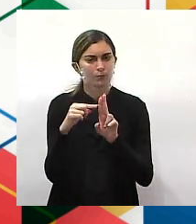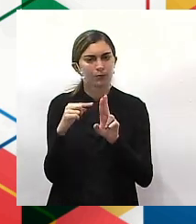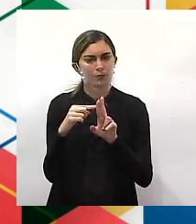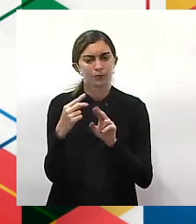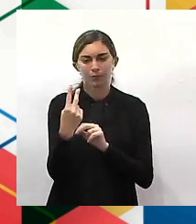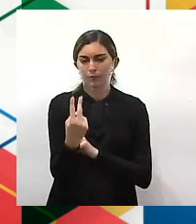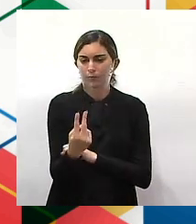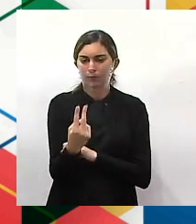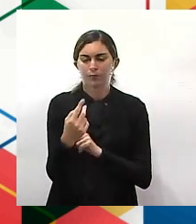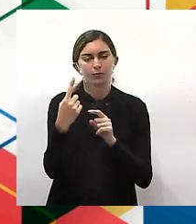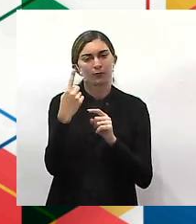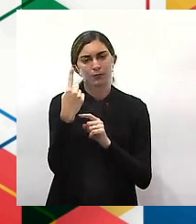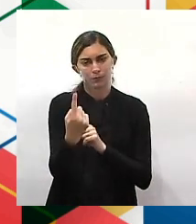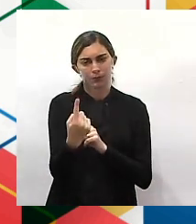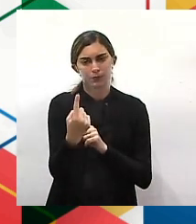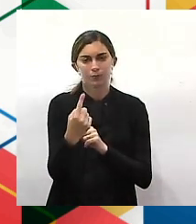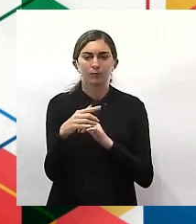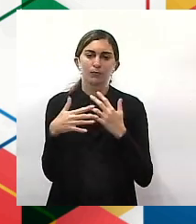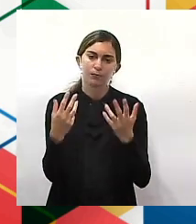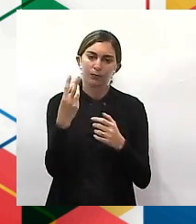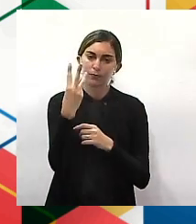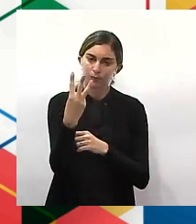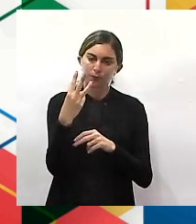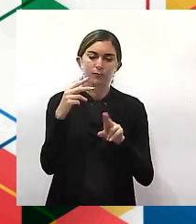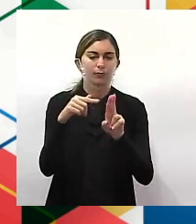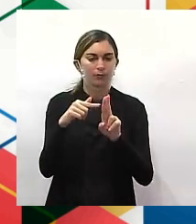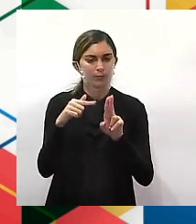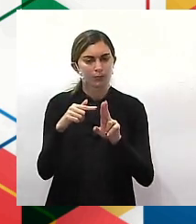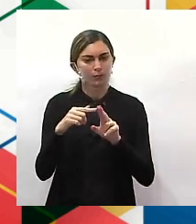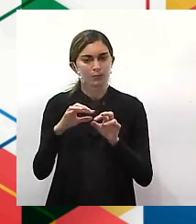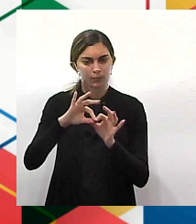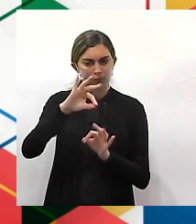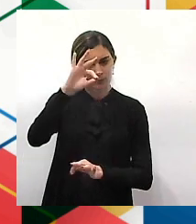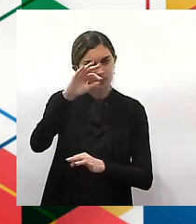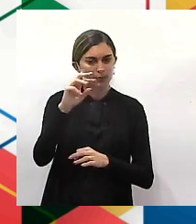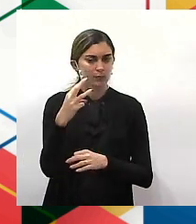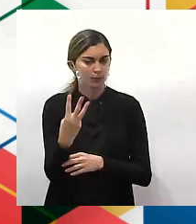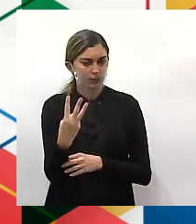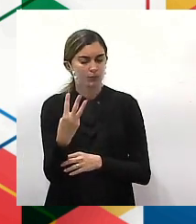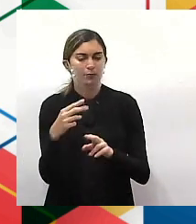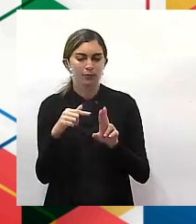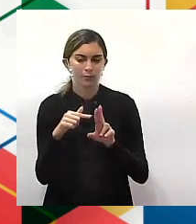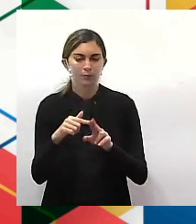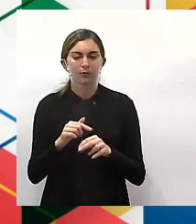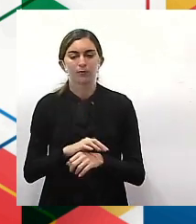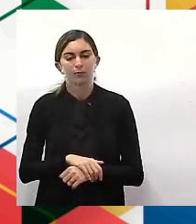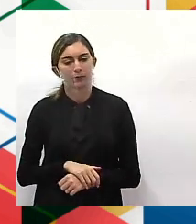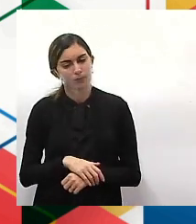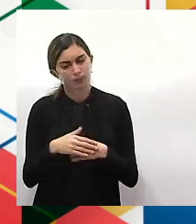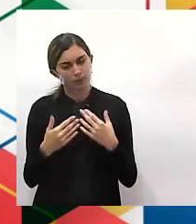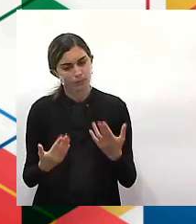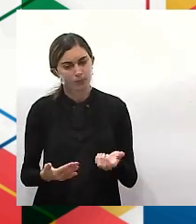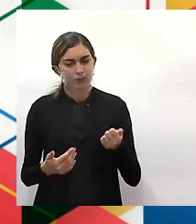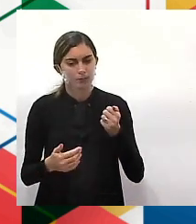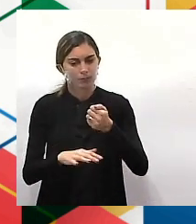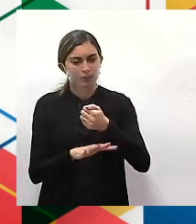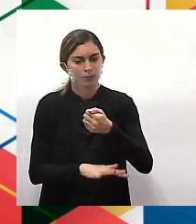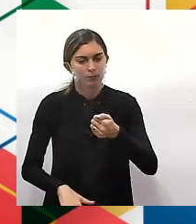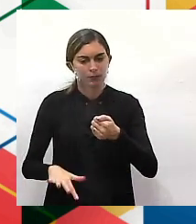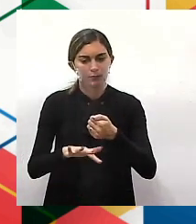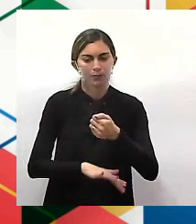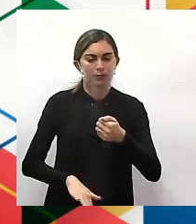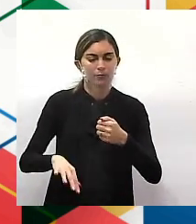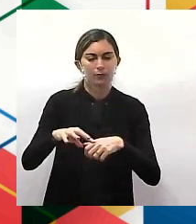aqui, mais 1 unidade até aqui. 3 unidades. Então, a altura tem 3 unidades. Logo, a área vai